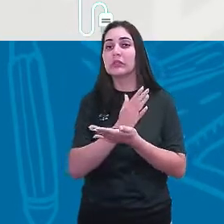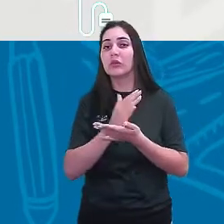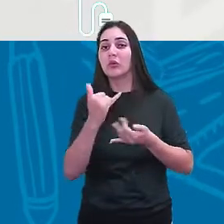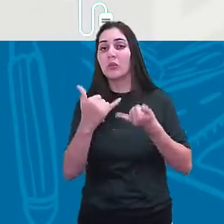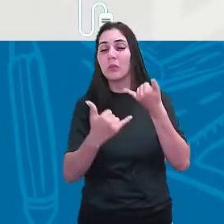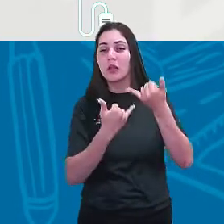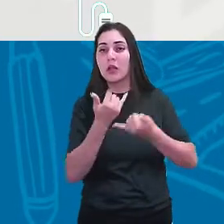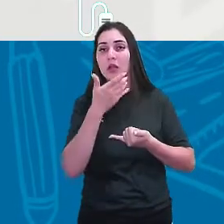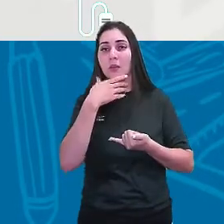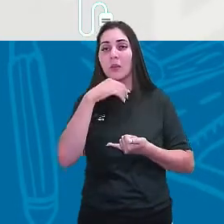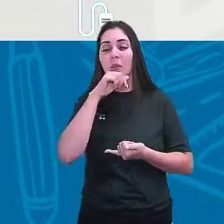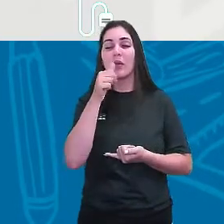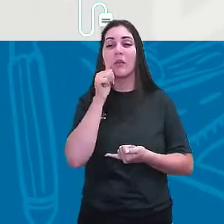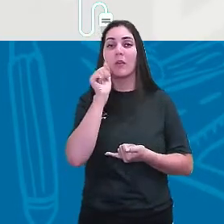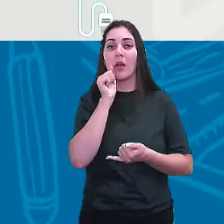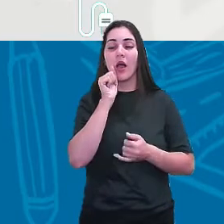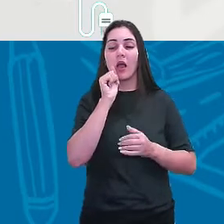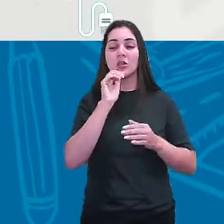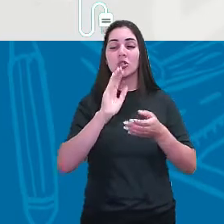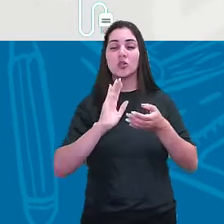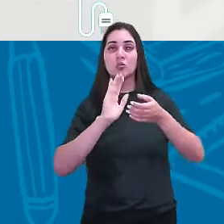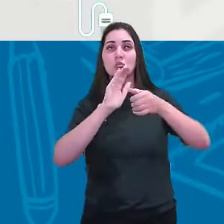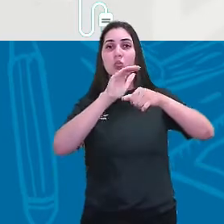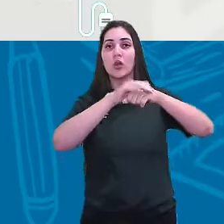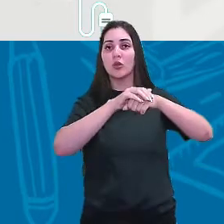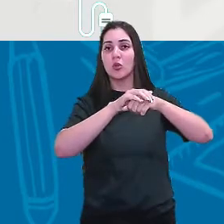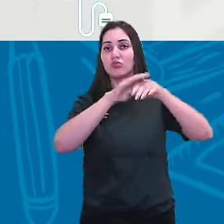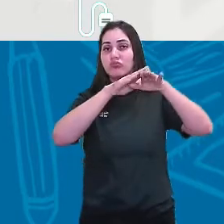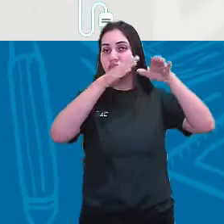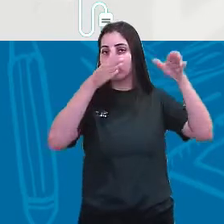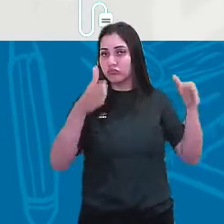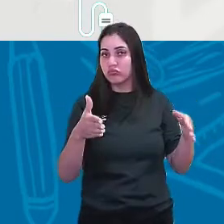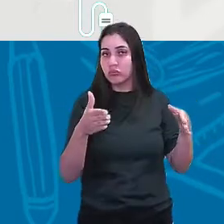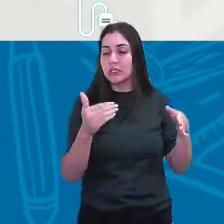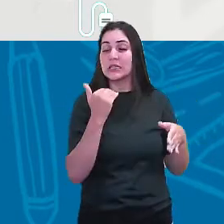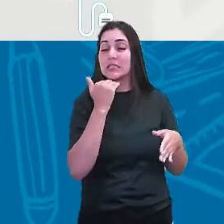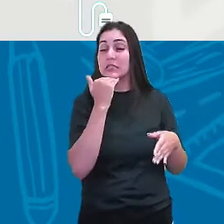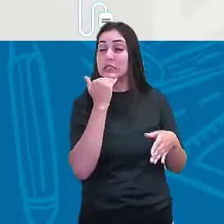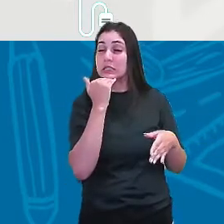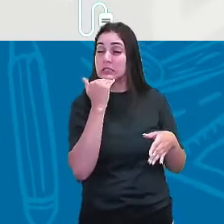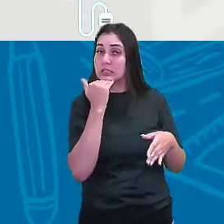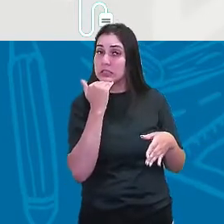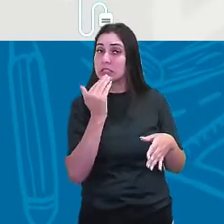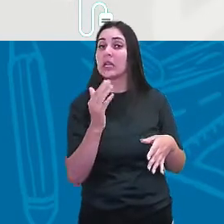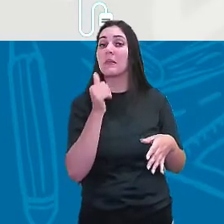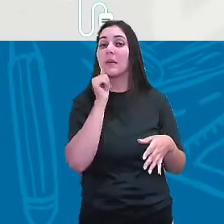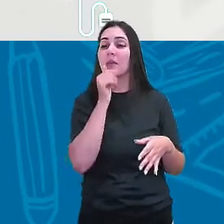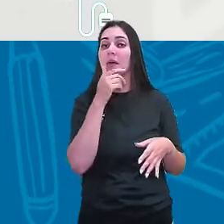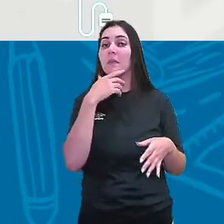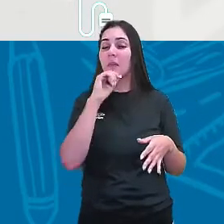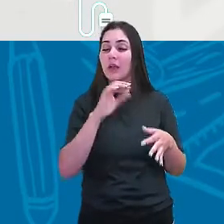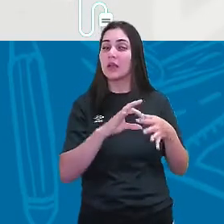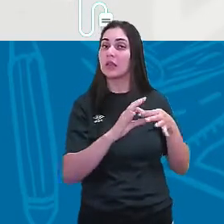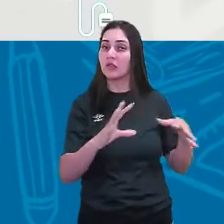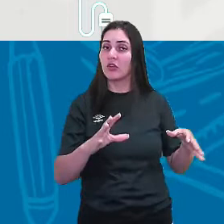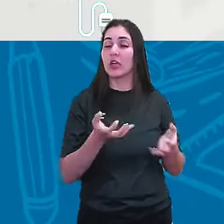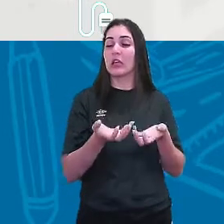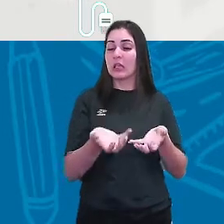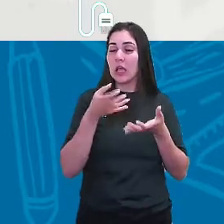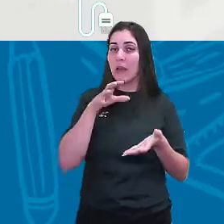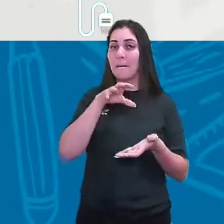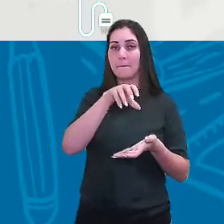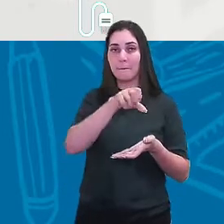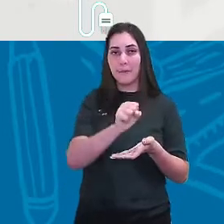ou a mãe guardou em cima do guarda-roupa, e você, por vezes, sem autorização do seu pai e da sua mãe, quer ir lá e quer pegar aquele brinquedo, quer pegar